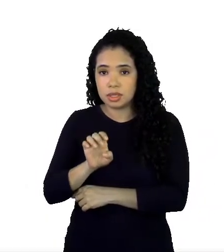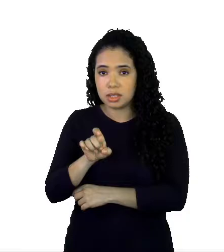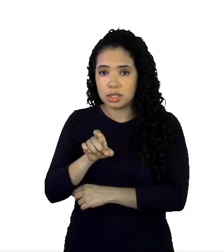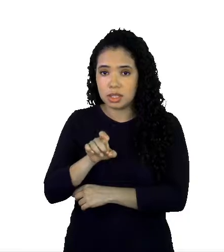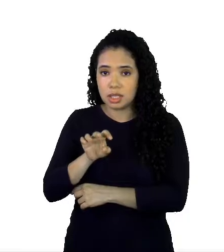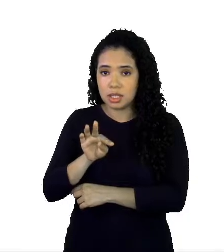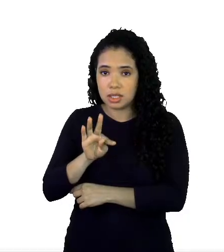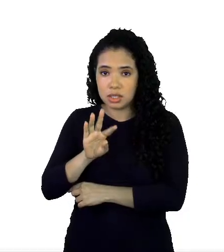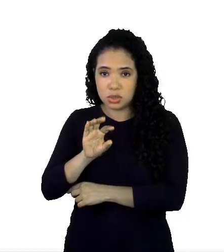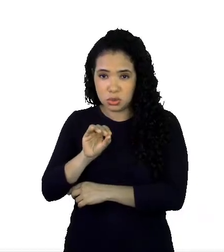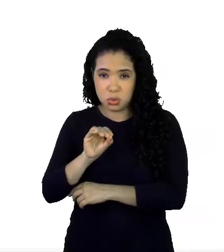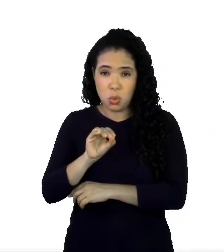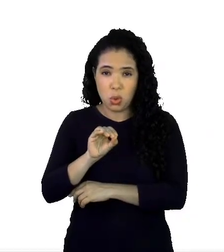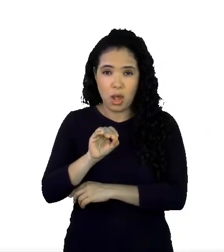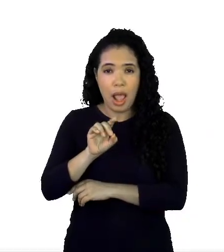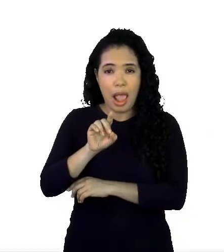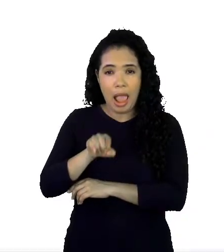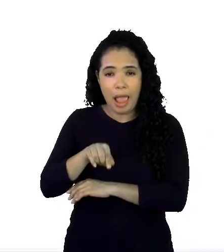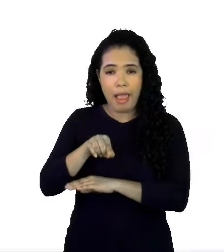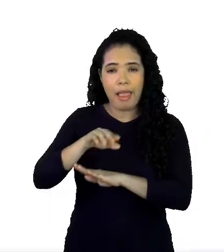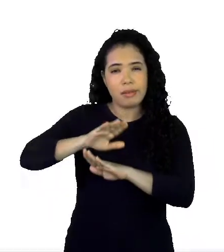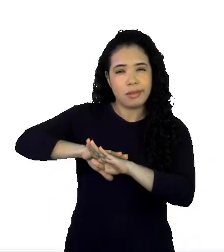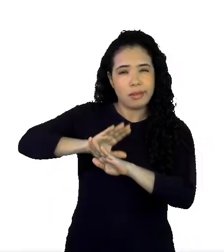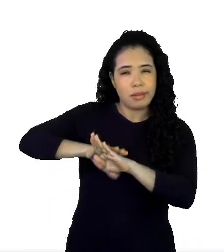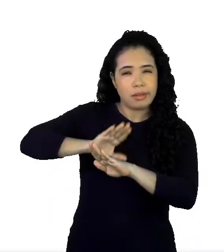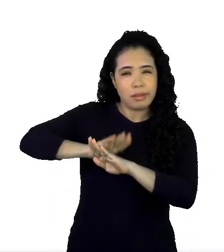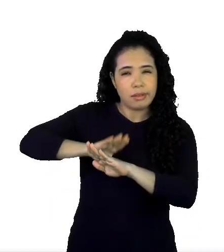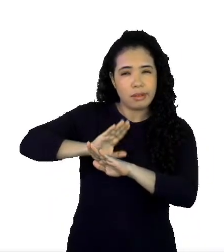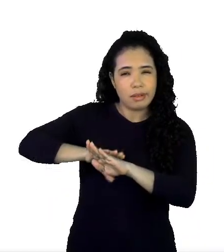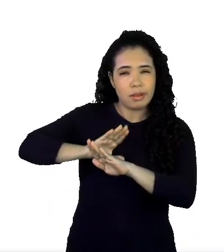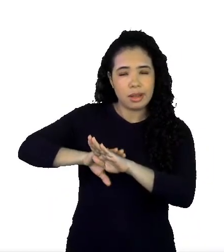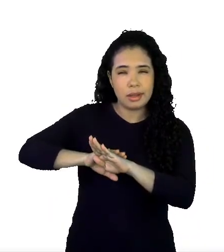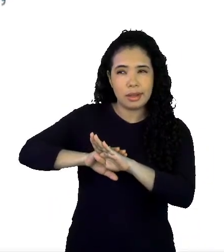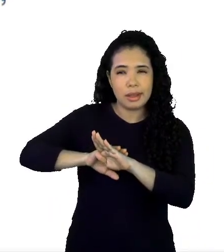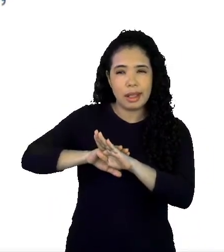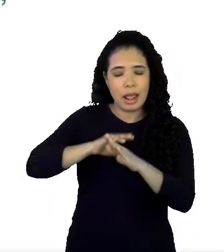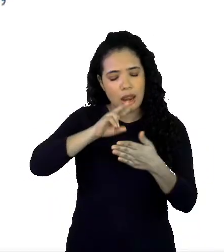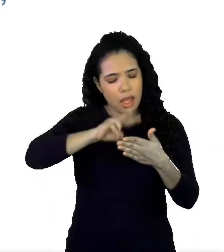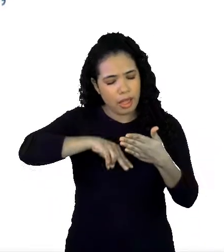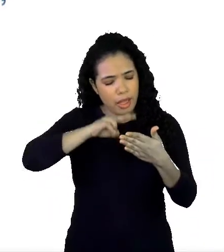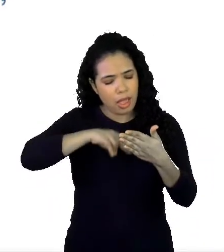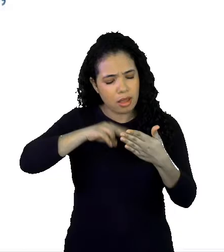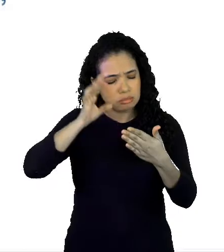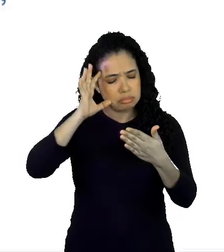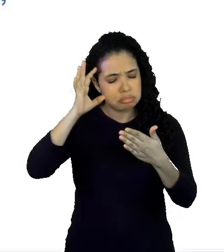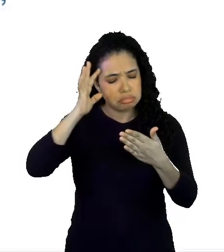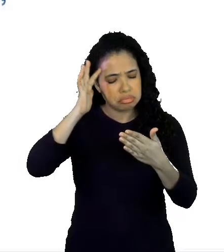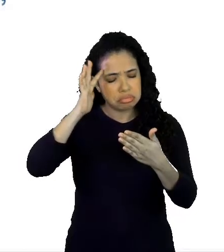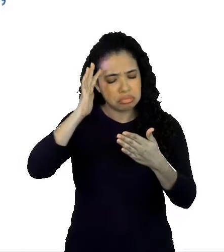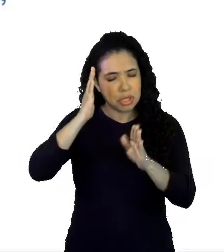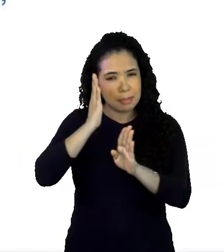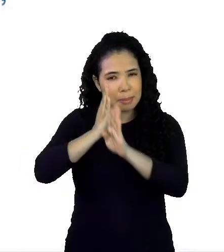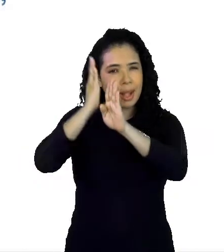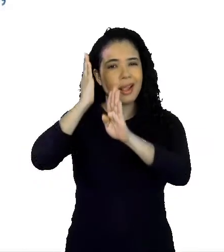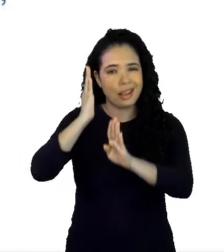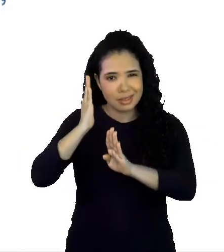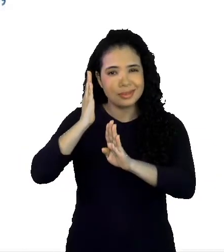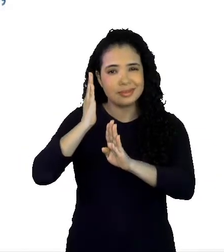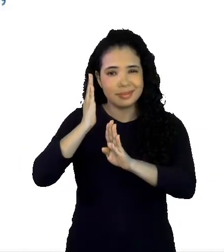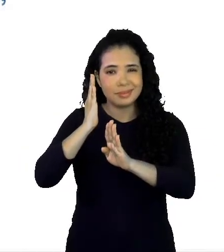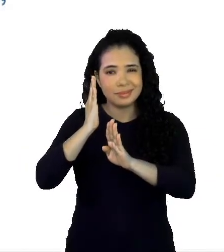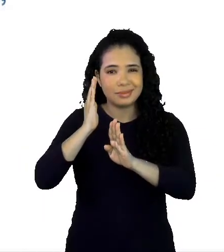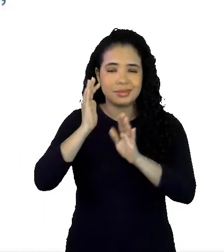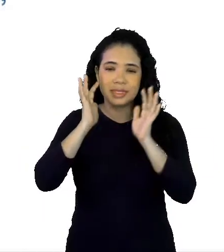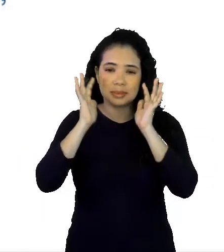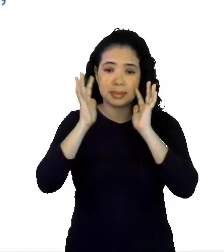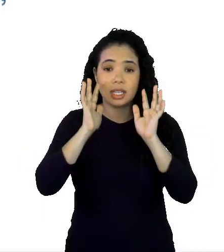está dito, aquilo que cabe ao leitor descobrir e imaginar. No último miniconto que nós lemos lá sobre Homens Não